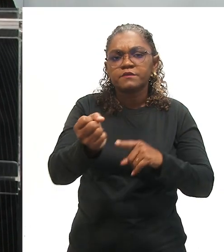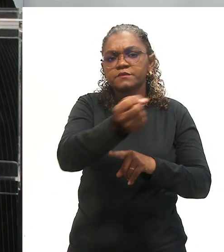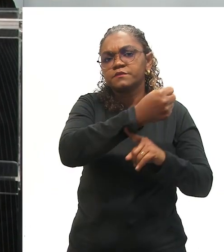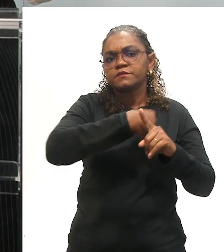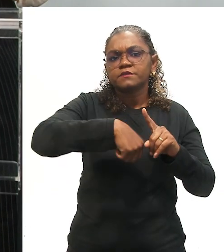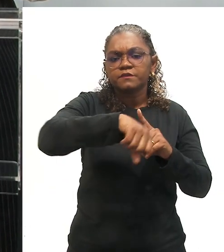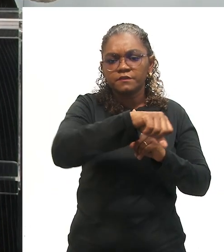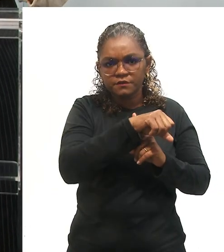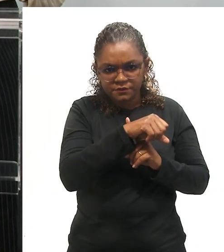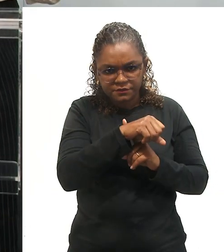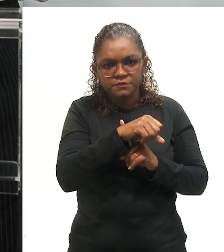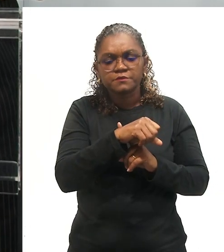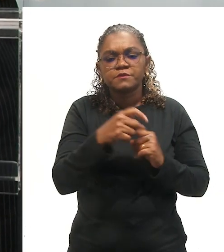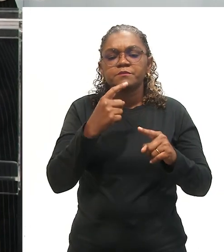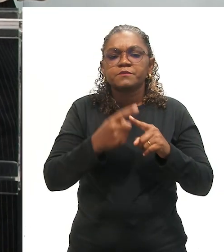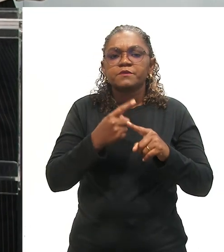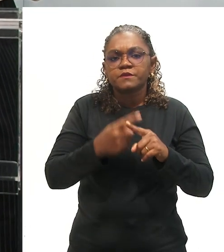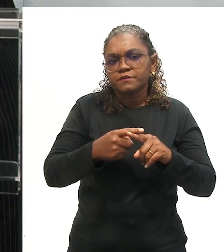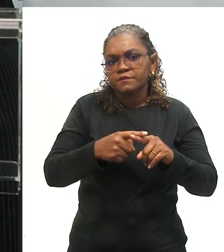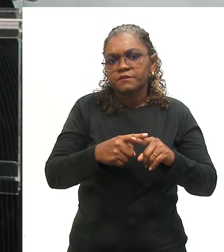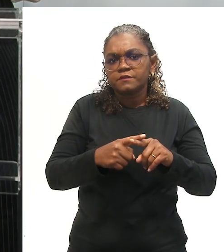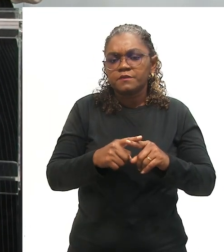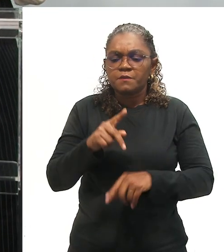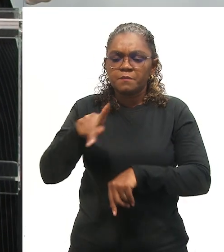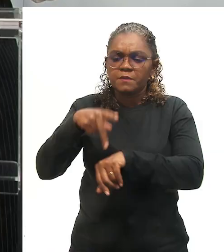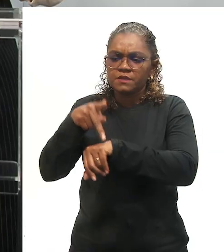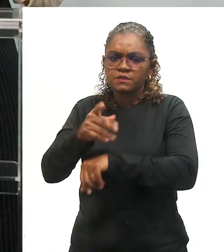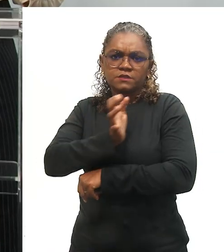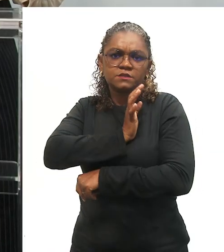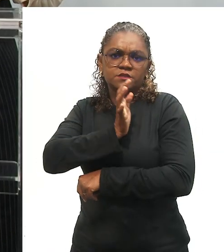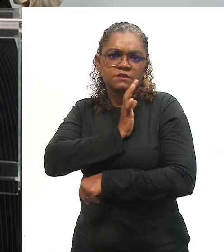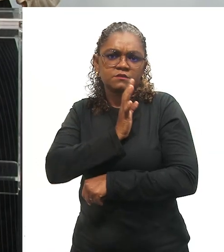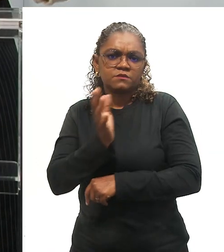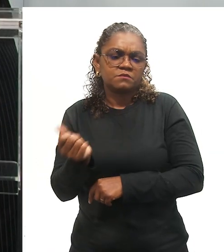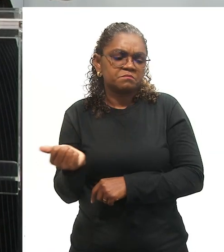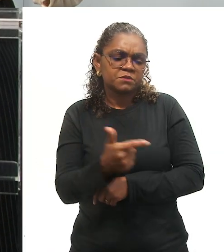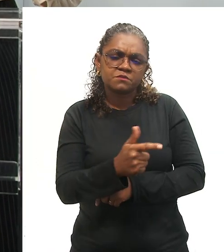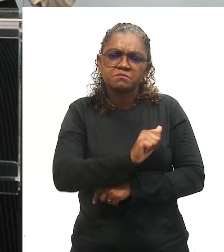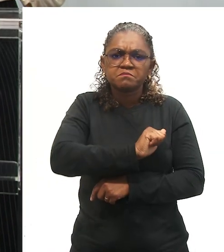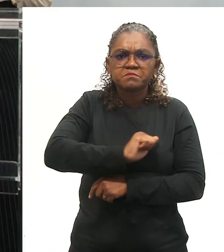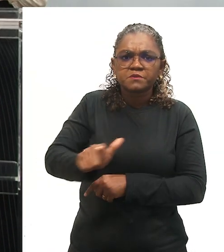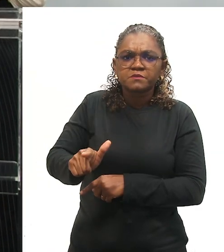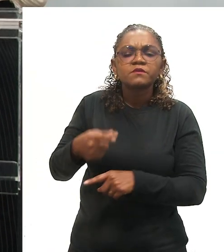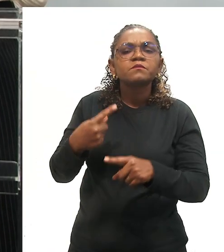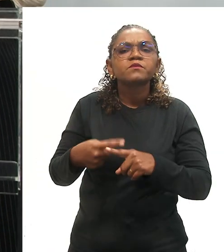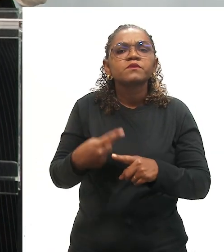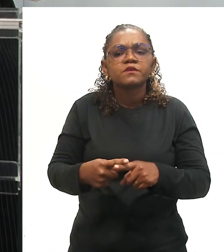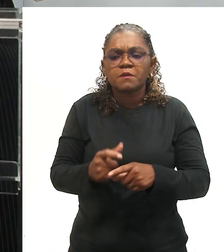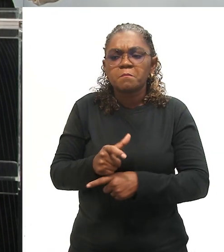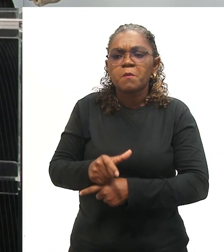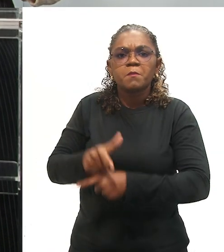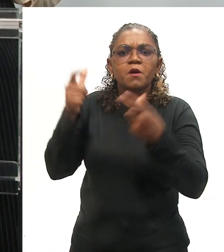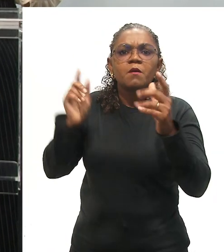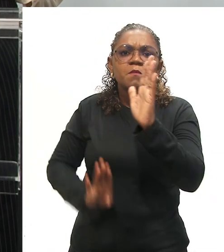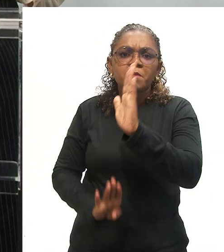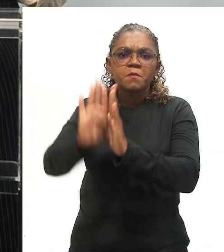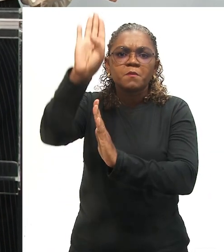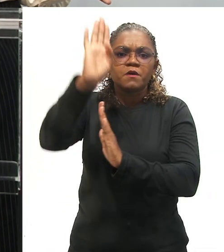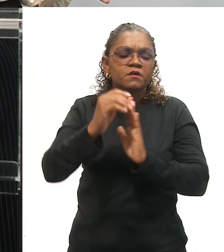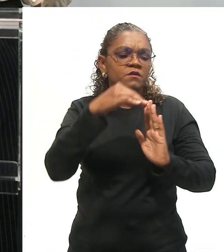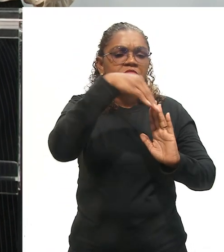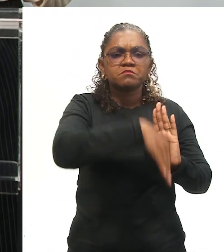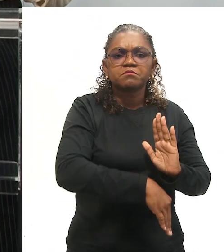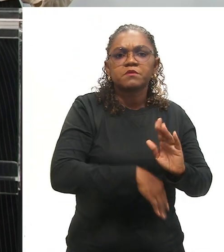compreensão de por que um país é mais rico do que o outro, por que a riqueza se multiplica melhor em alguns lugares, por que o capitalismo funcionou melhor em